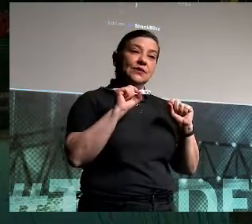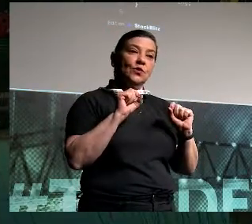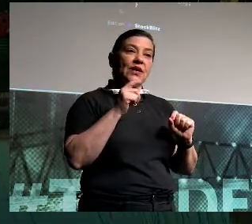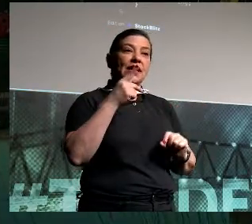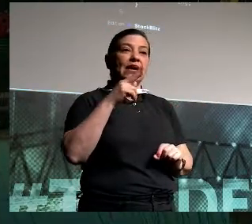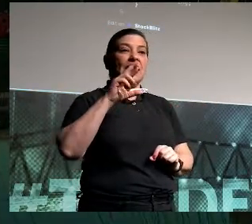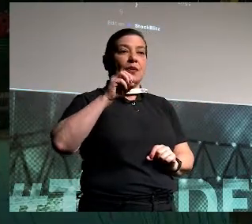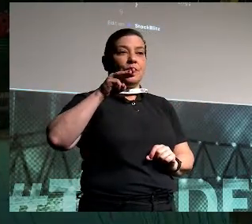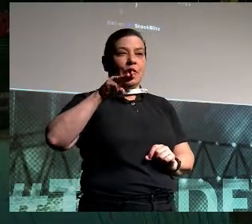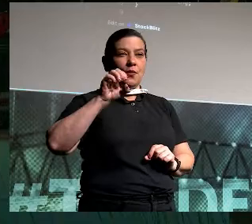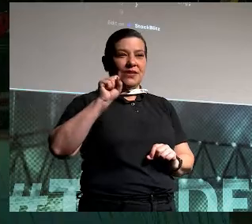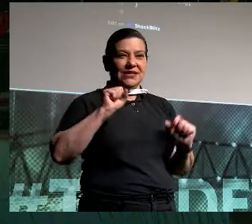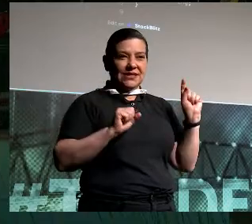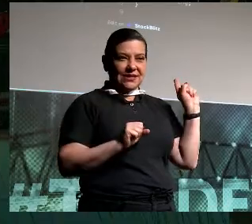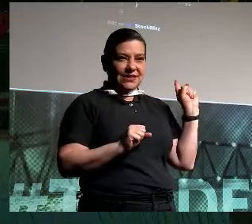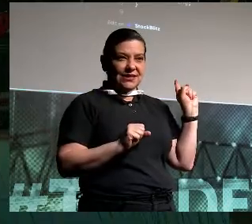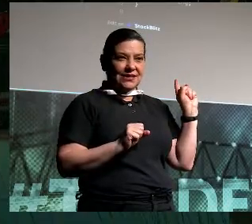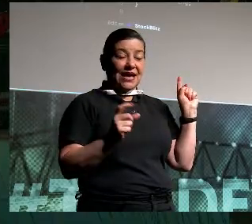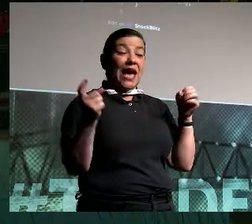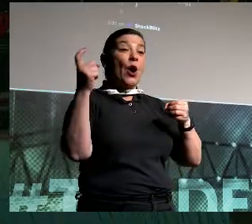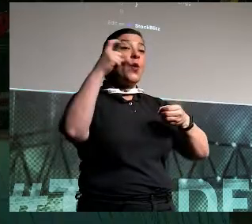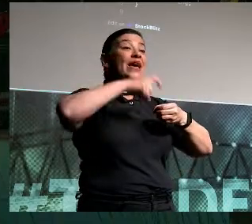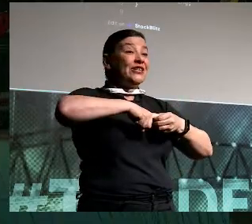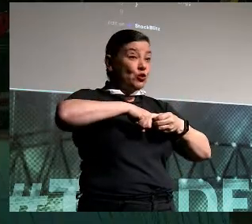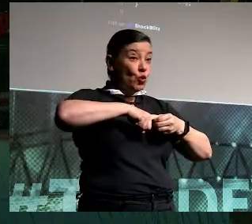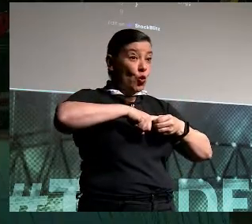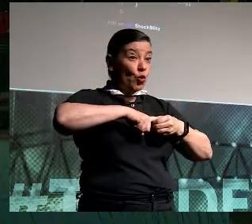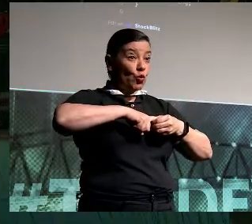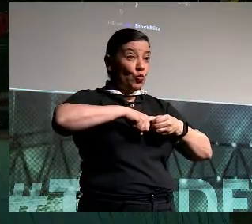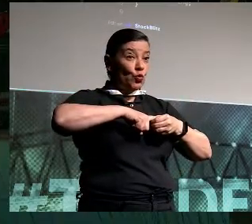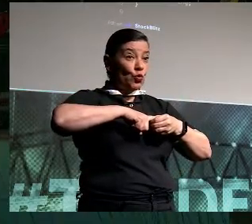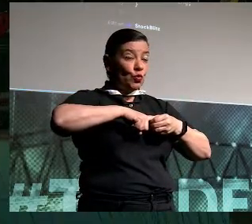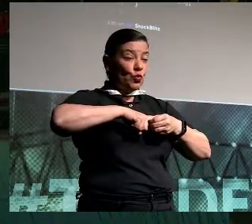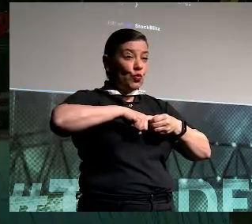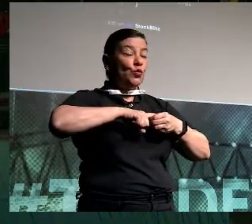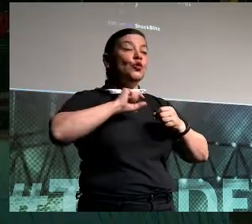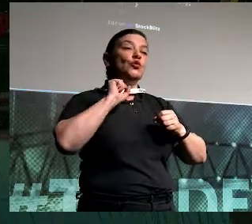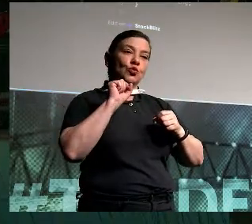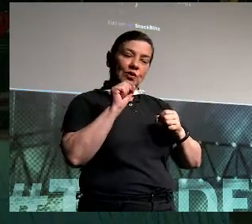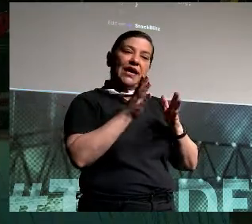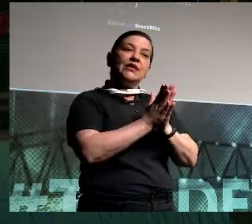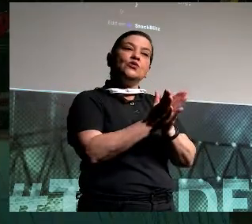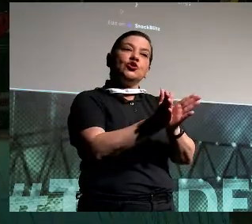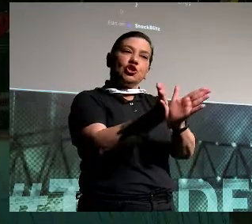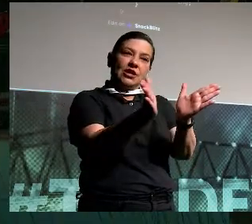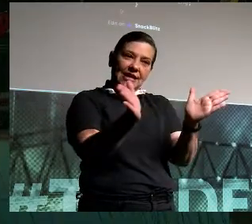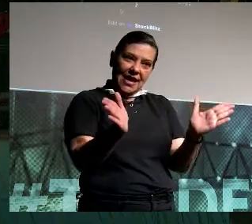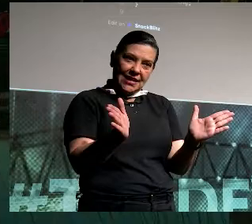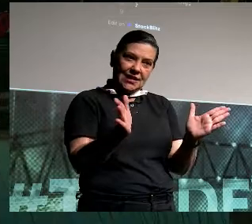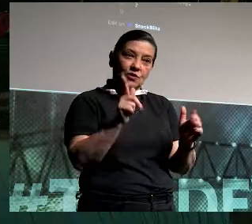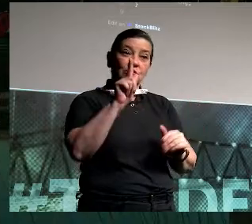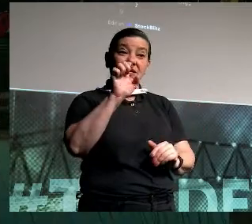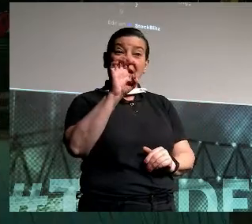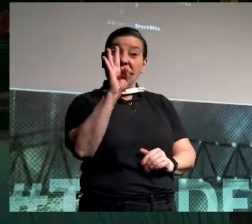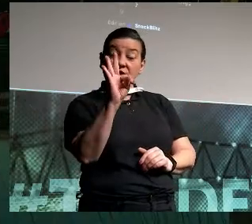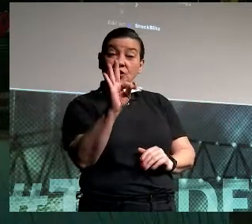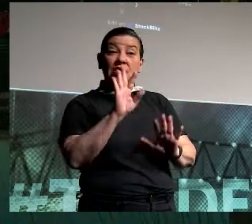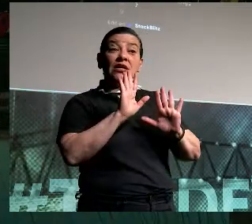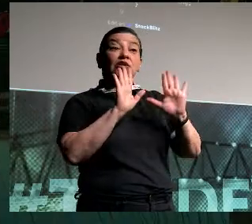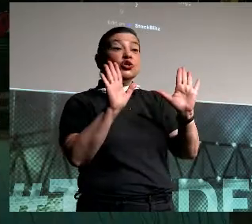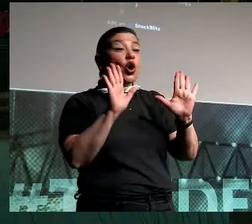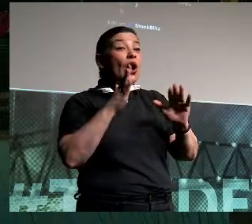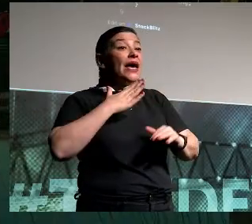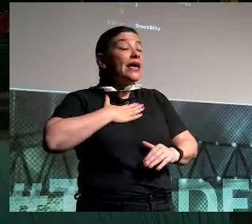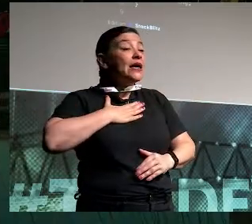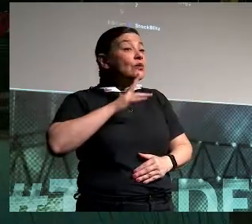está sendo utilizada como retorno aqui desse generics, desse tipo generic getData. Só que eu não estou